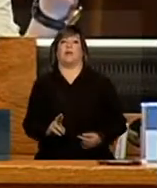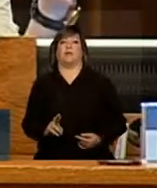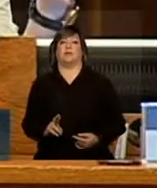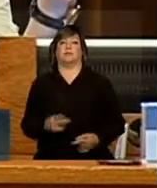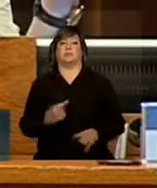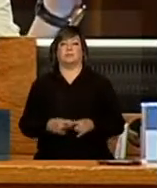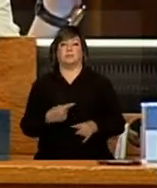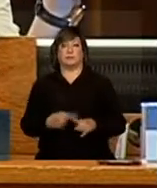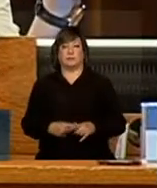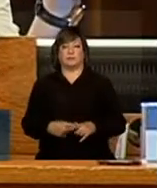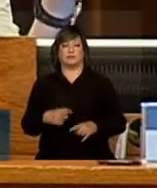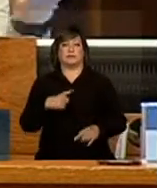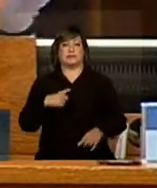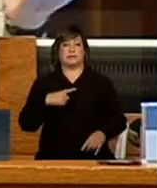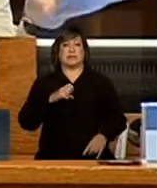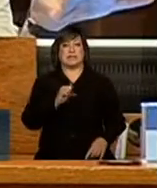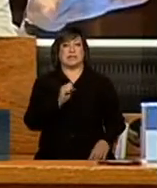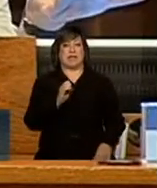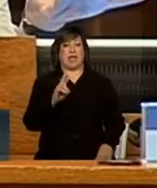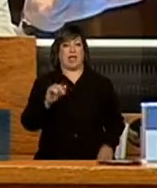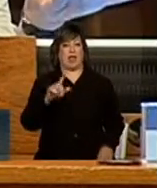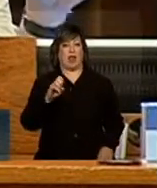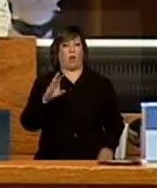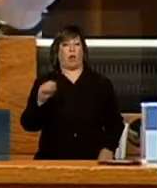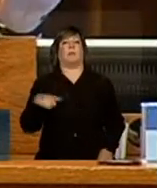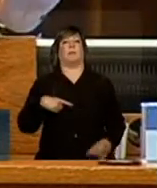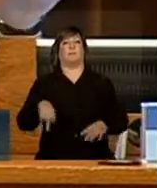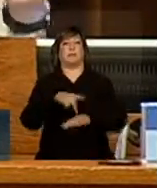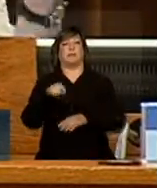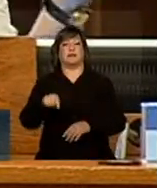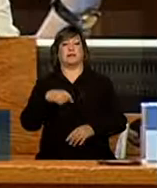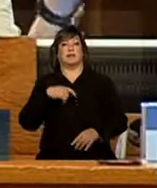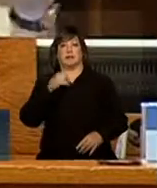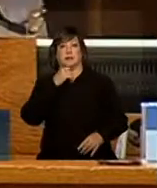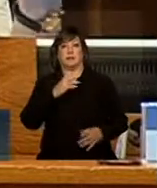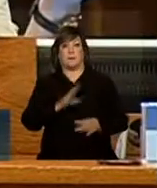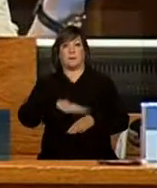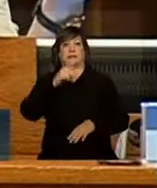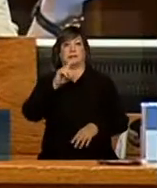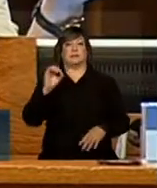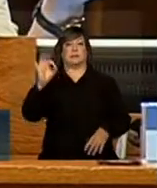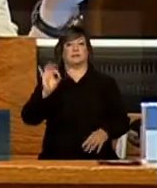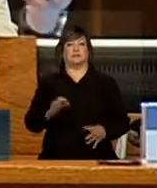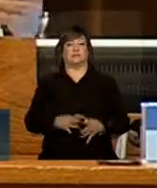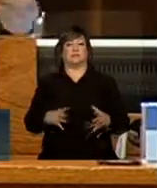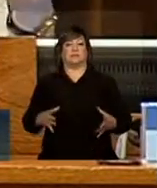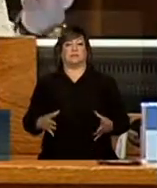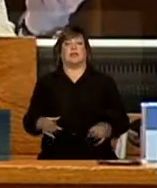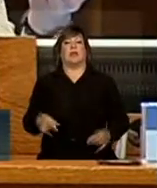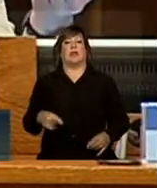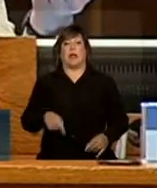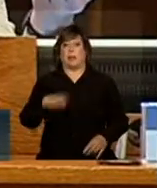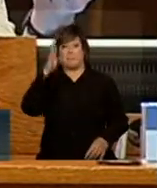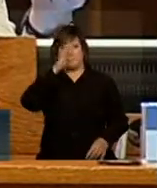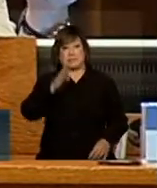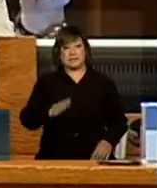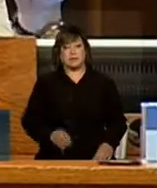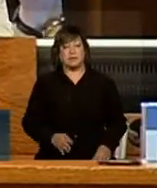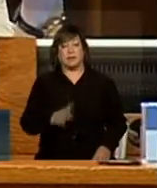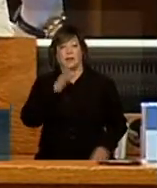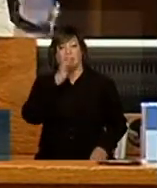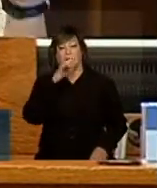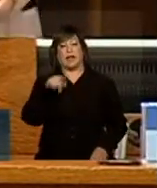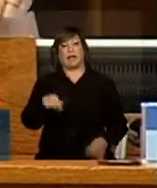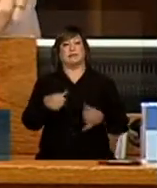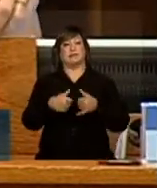com 182, está no primeiro do ranking. O Brasil, só por curiosidade, porque isso não revela,